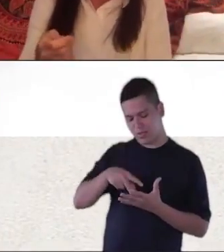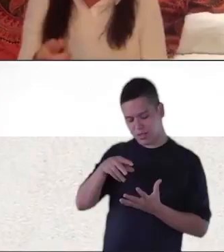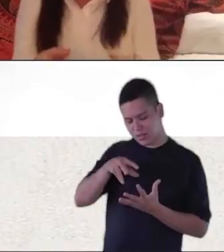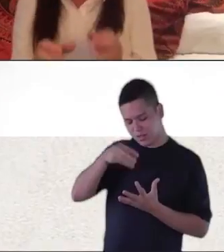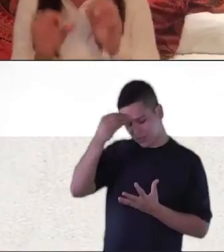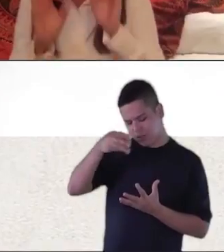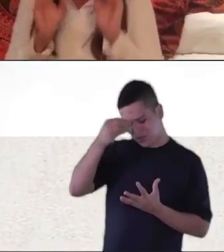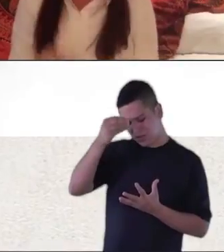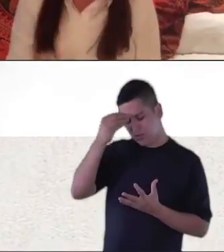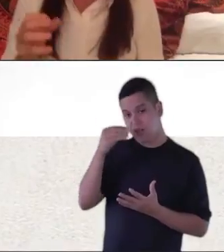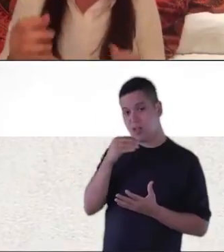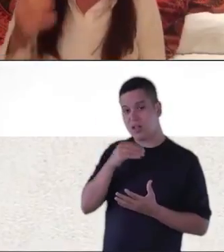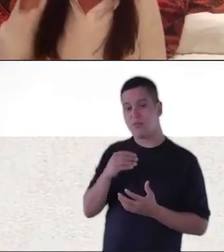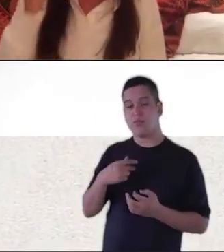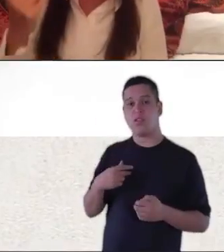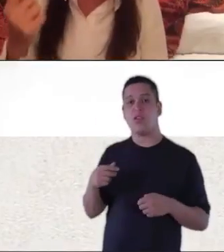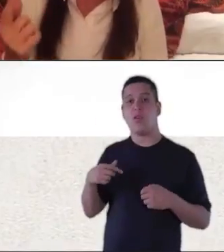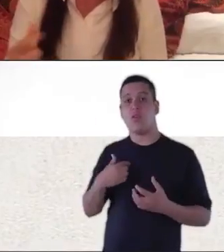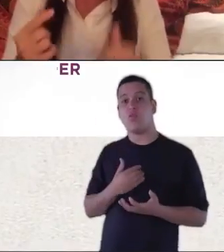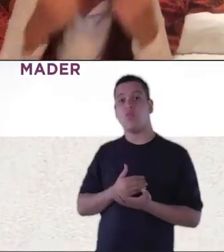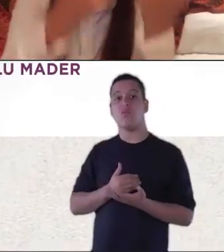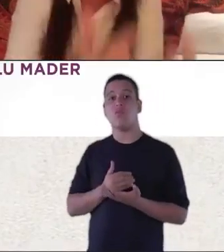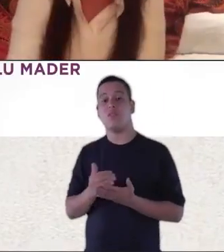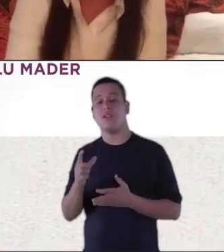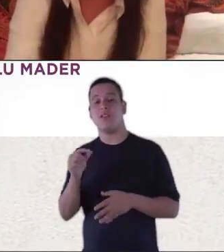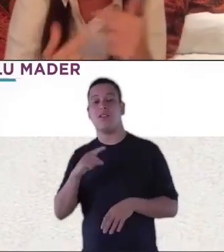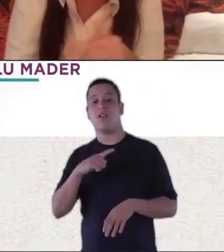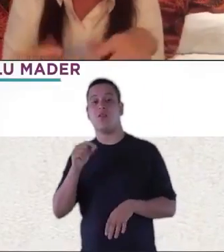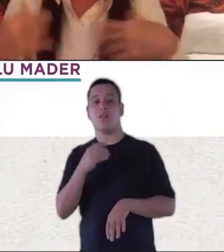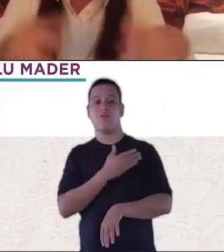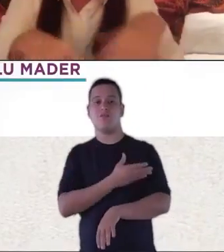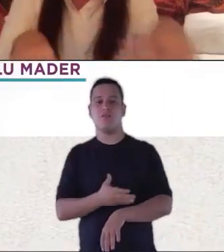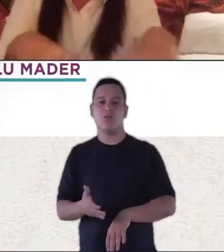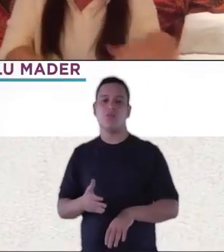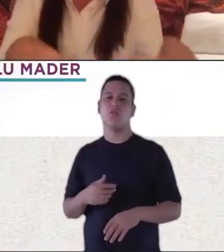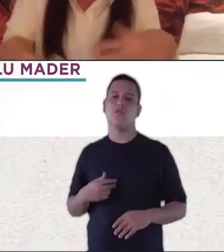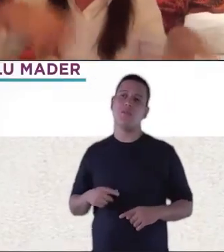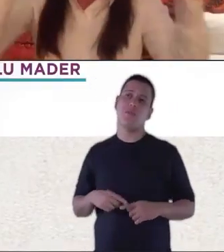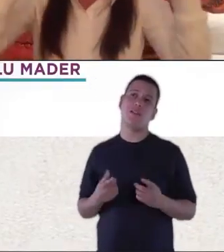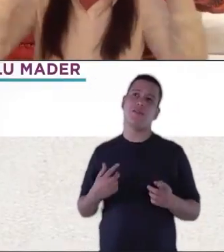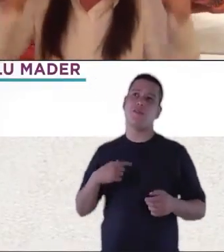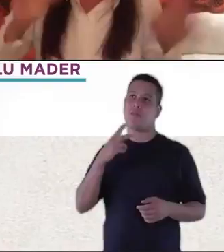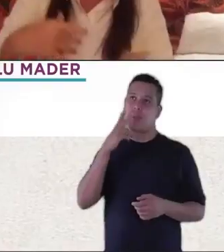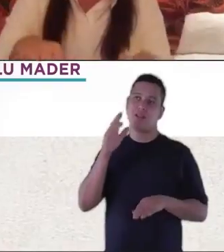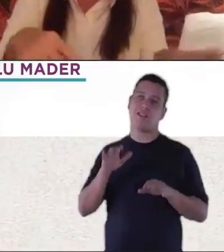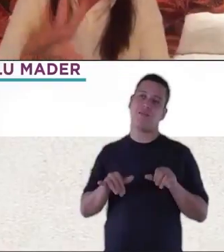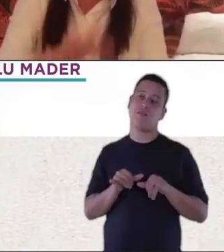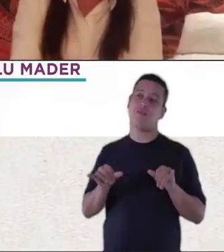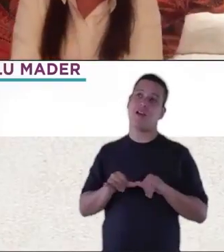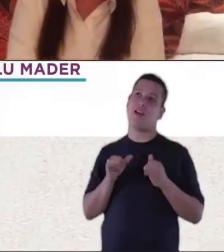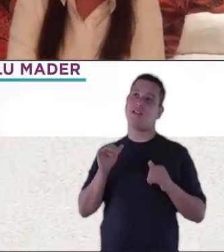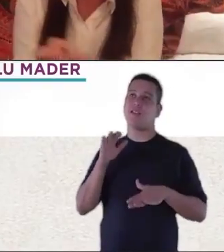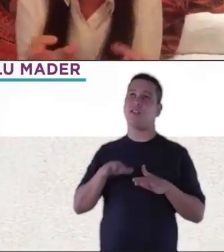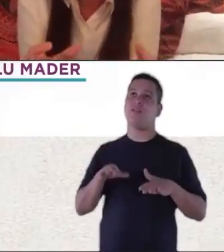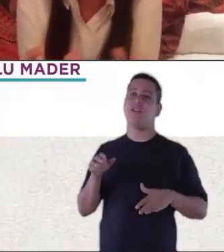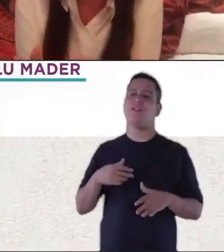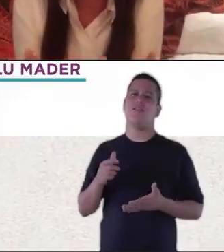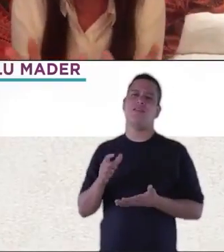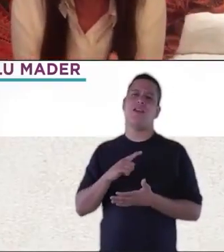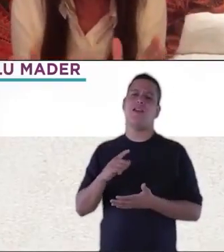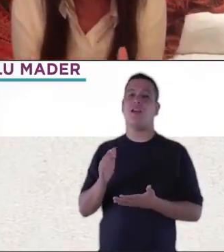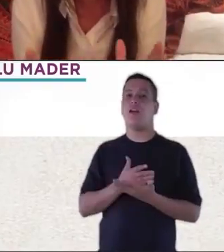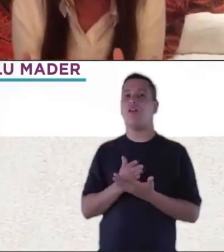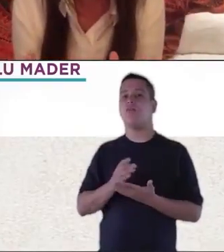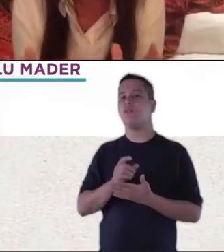hábito assim, mas sempre boba, pedindo para. Tem muito ator que mexe no texto e nem avisa, só mexe e tchau. Mas eu tenho